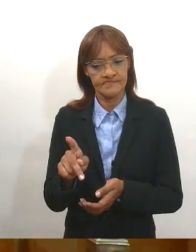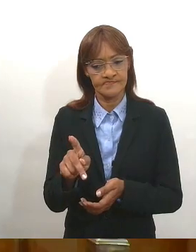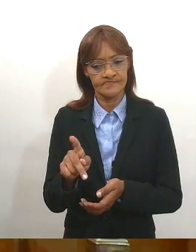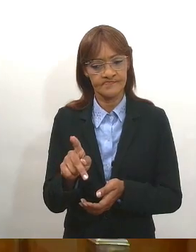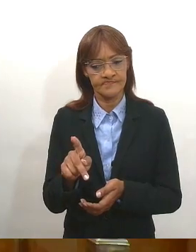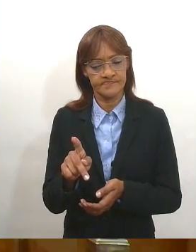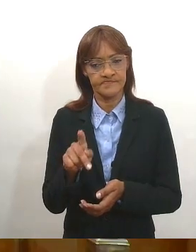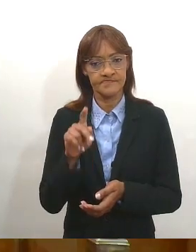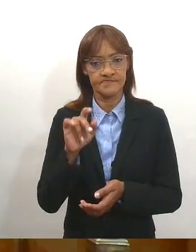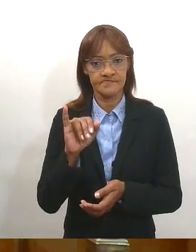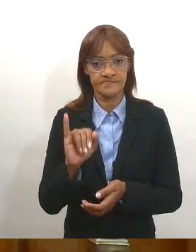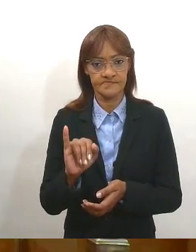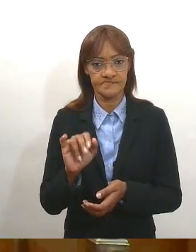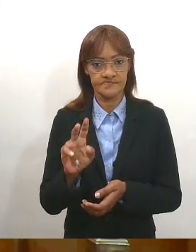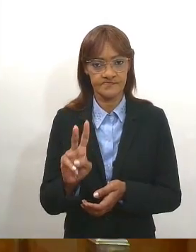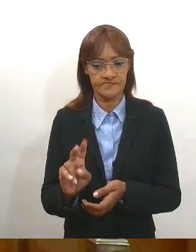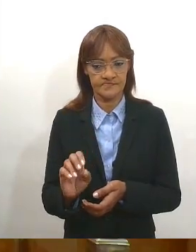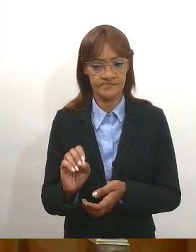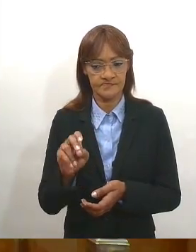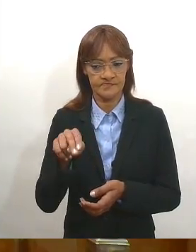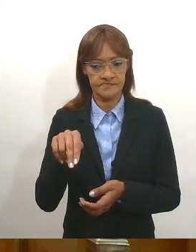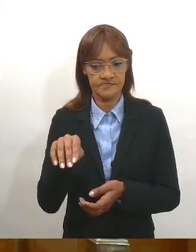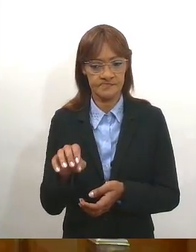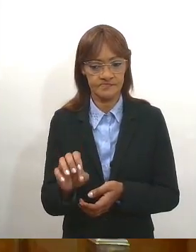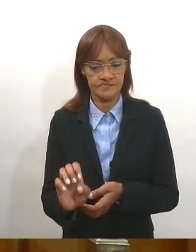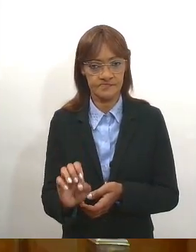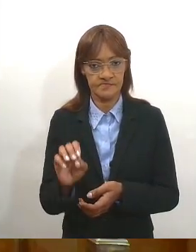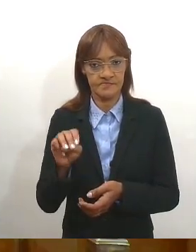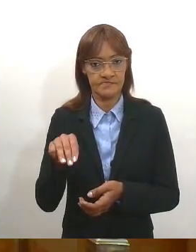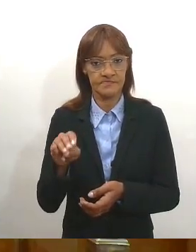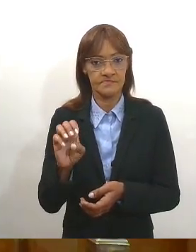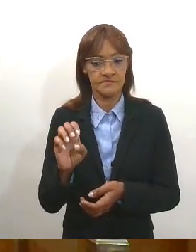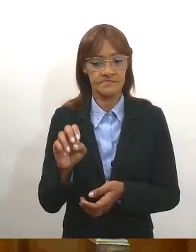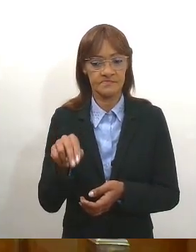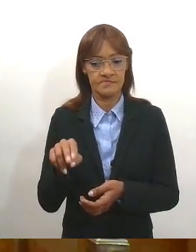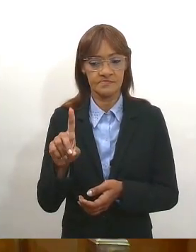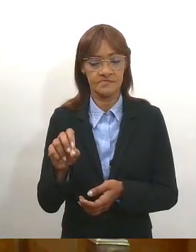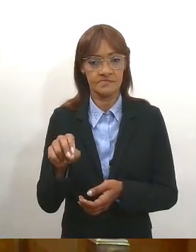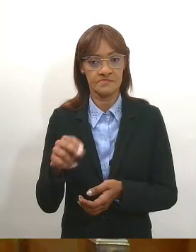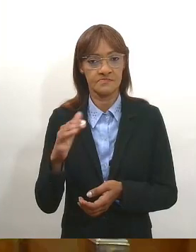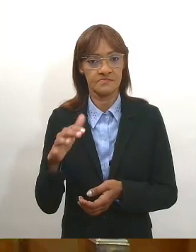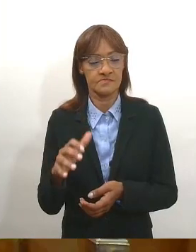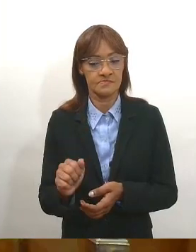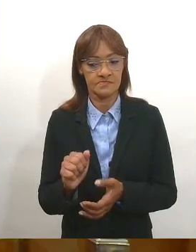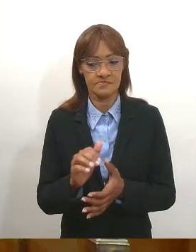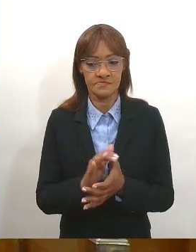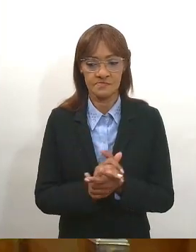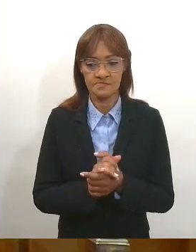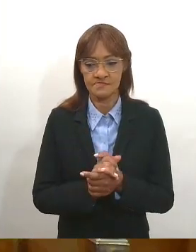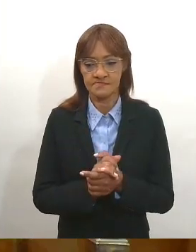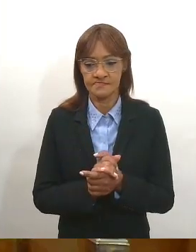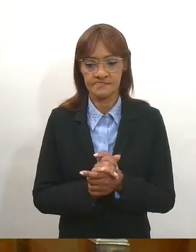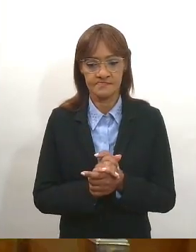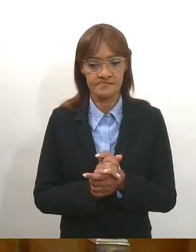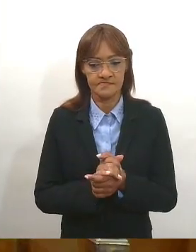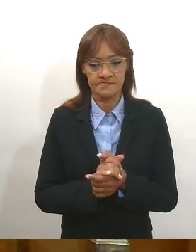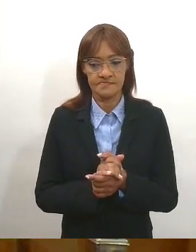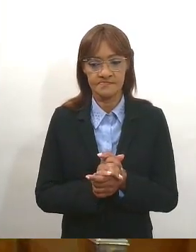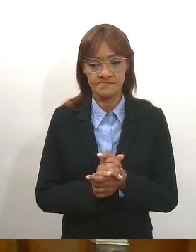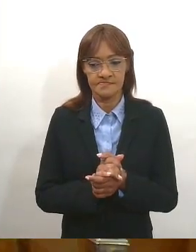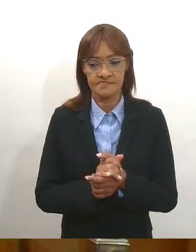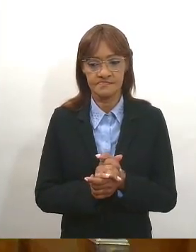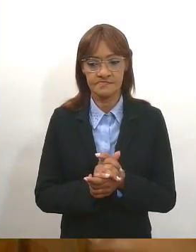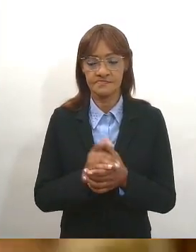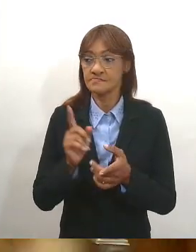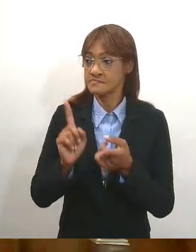professora histórica daqui, que fez uma fala, que é de Itabaiana, né, e que fez uma